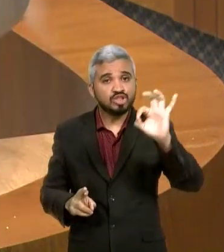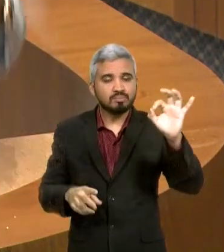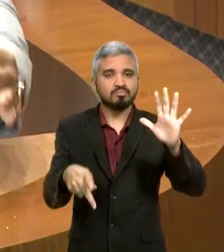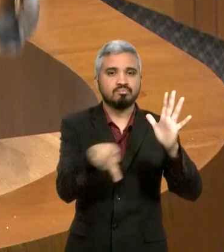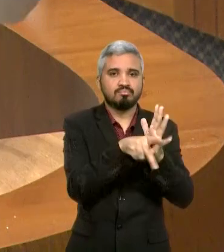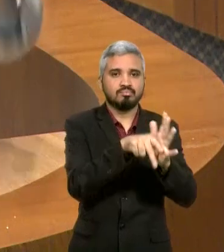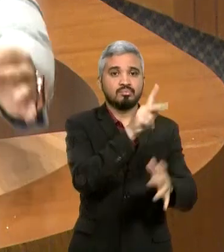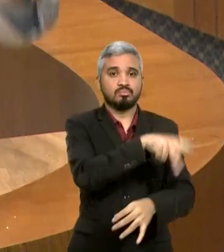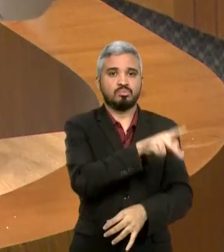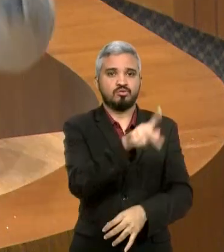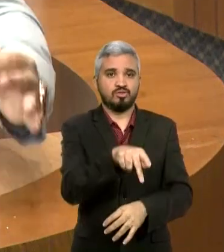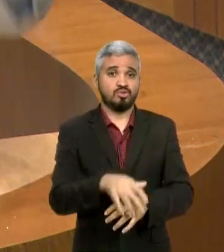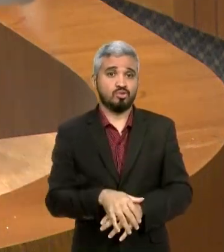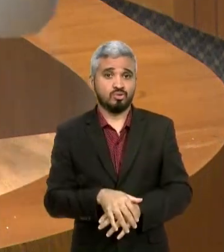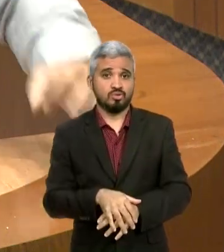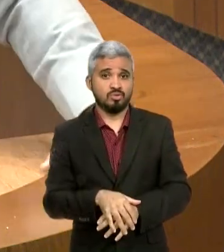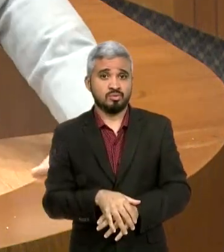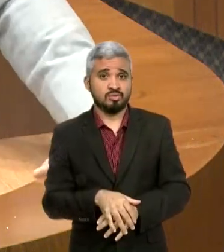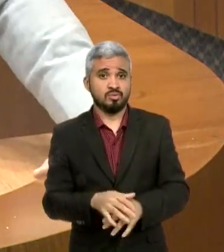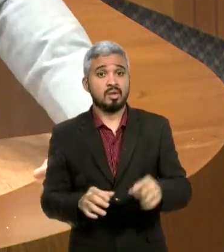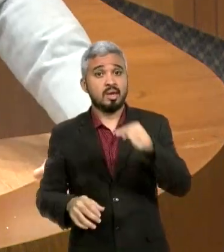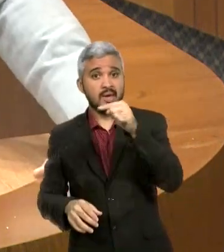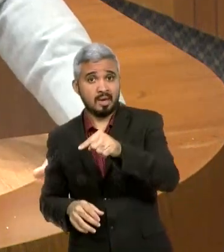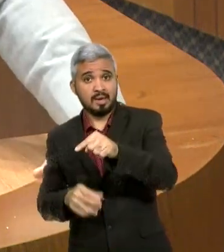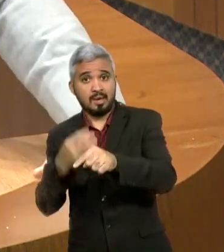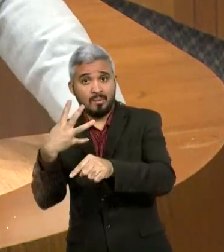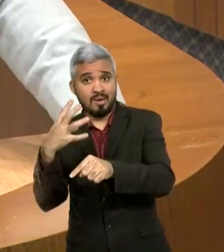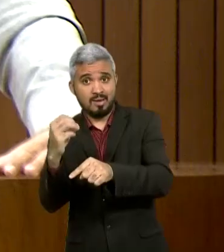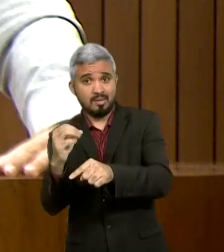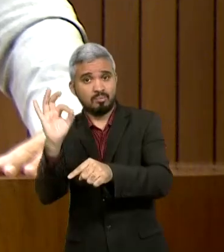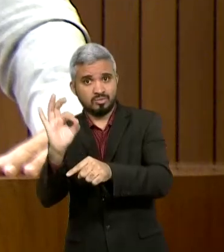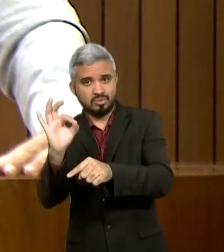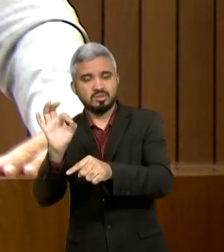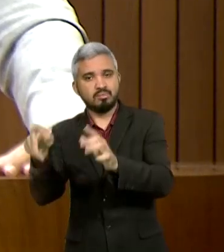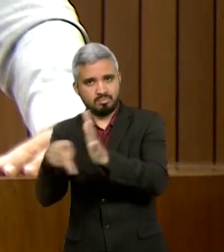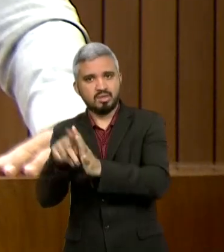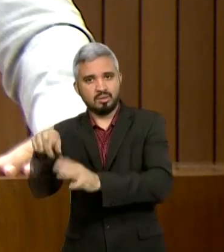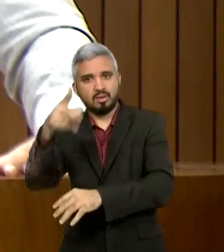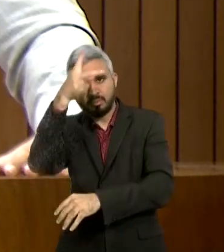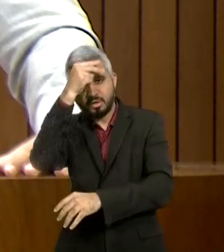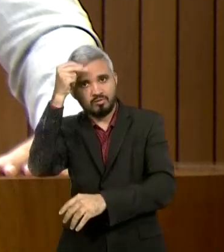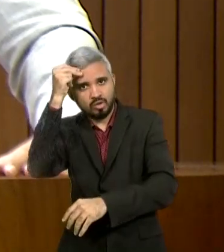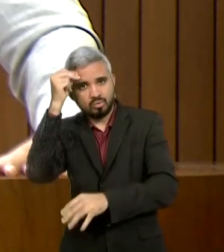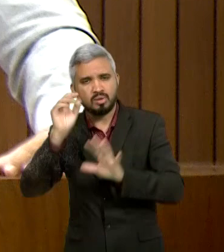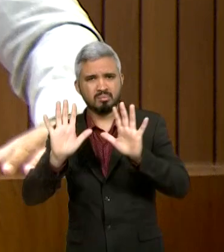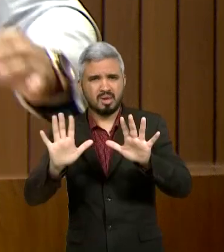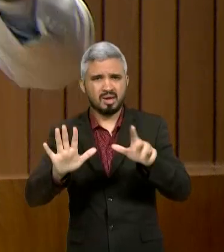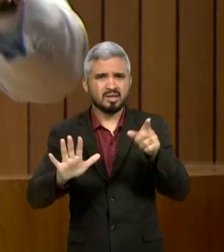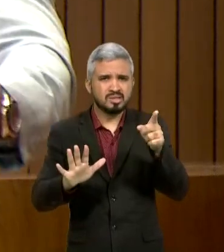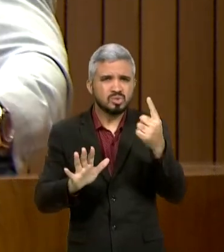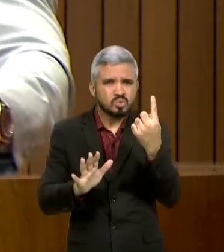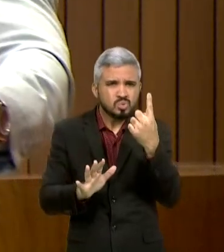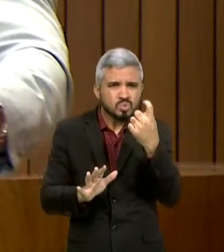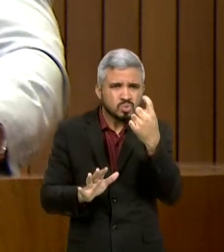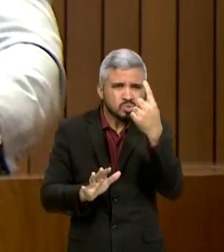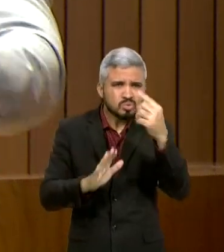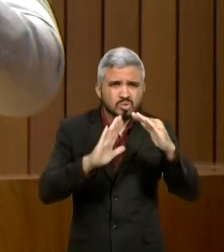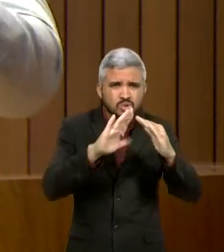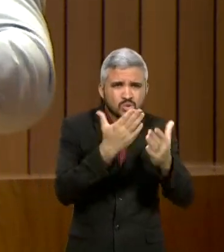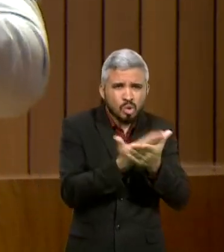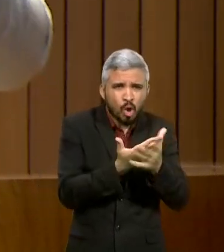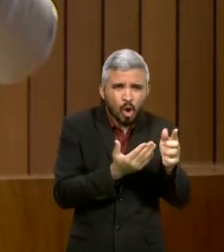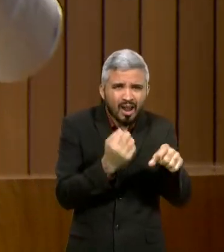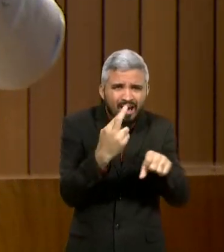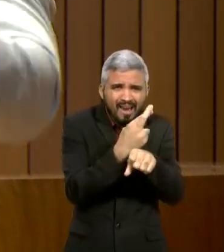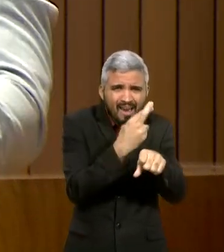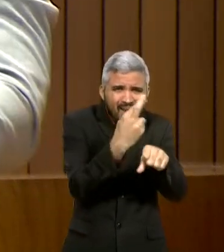reformar uma escola por 8,2 milhões de reais. E a gente fica nessa tristeza, nós